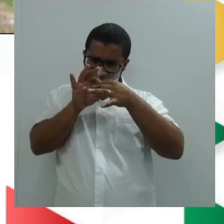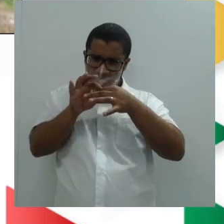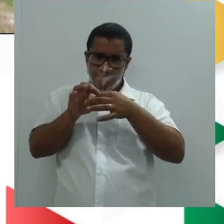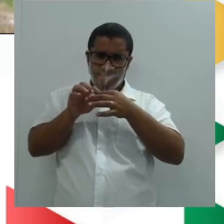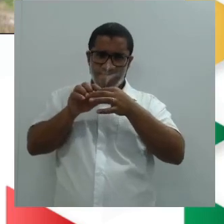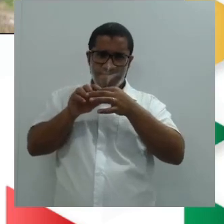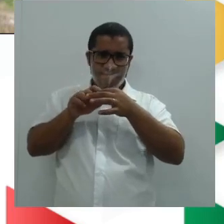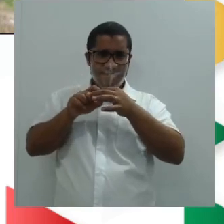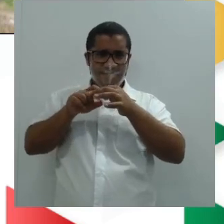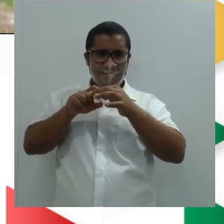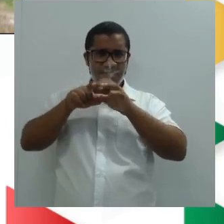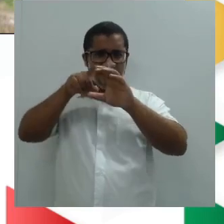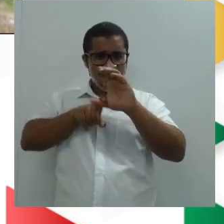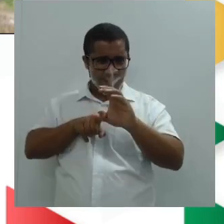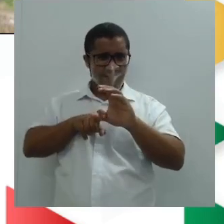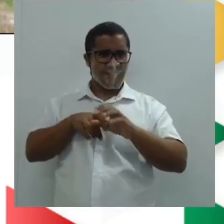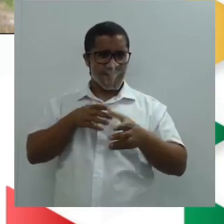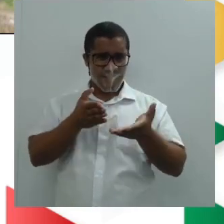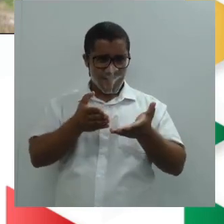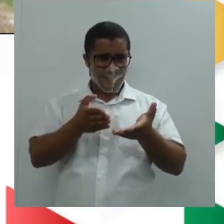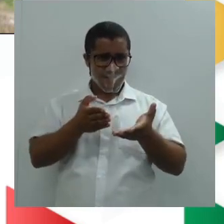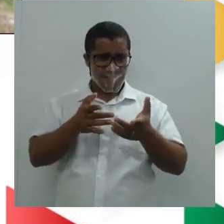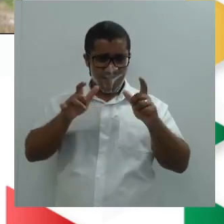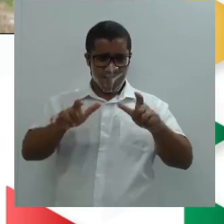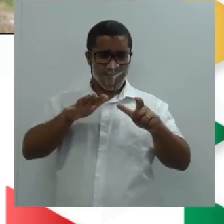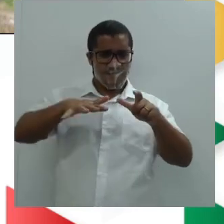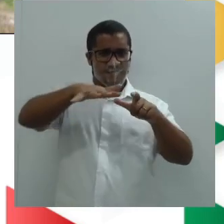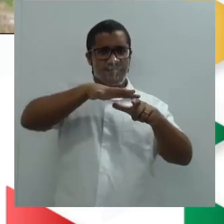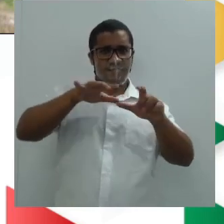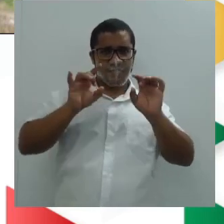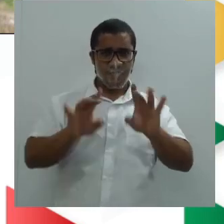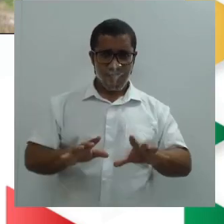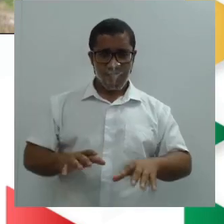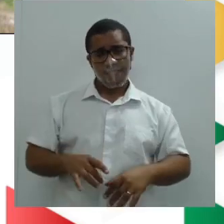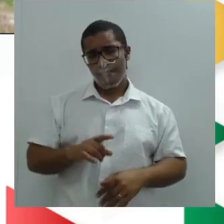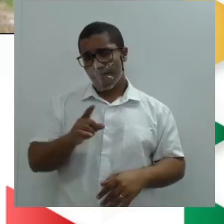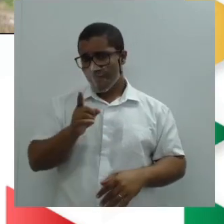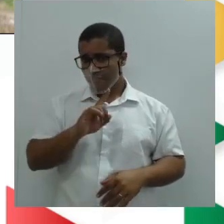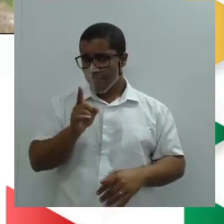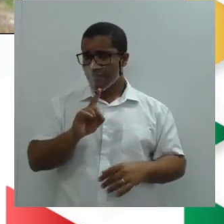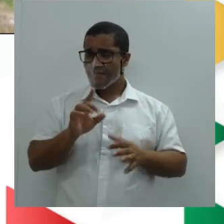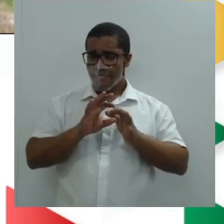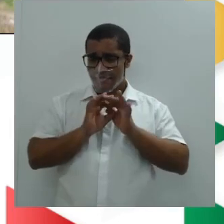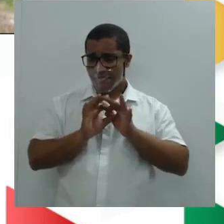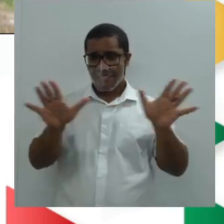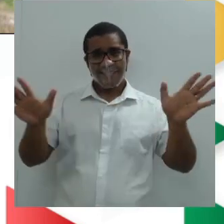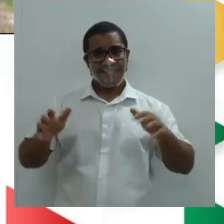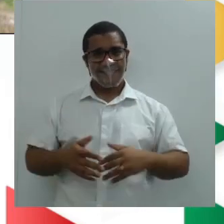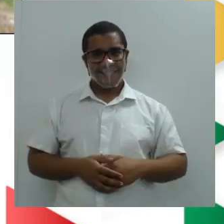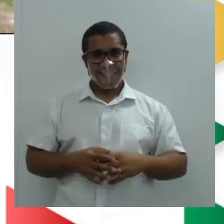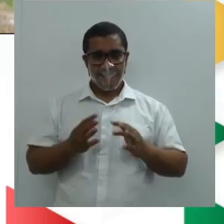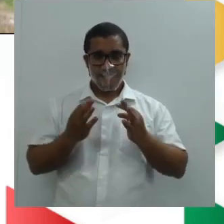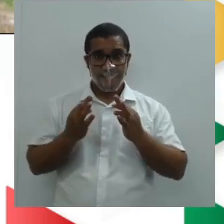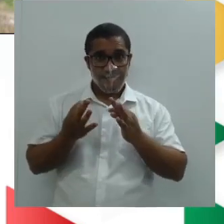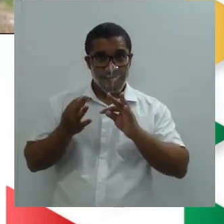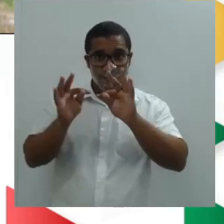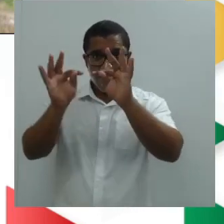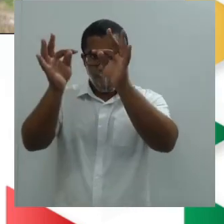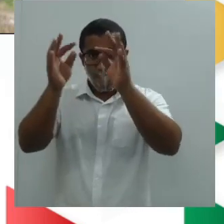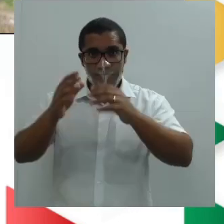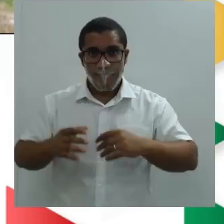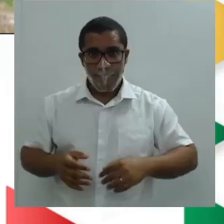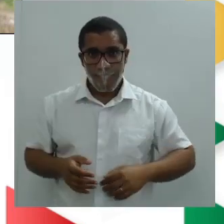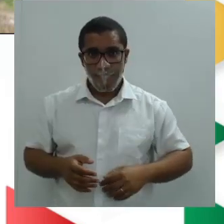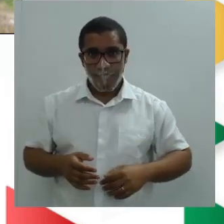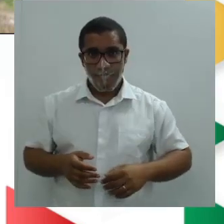àquele espaço geográfico de sua vivência, né? De sua natureza. Não. A tecnologia,